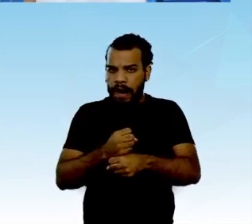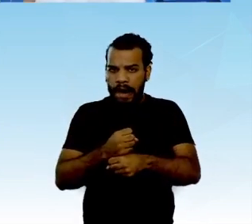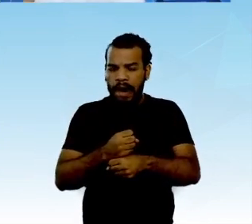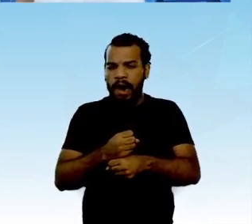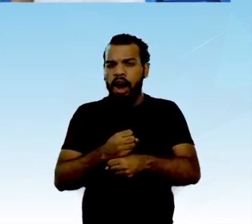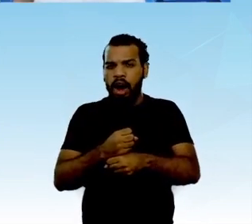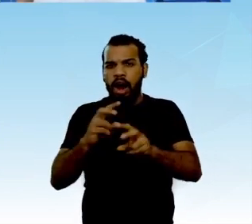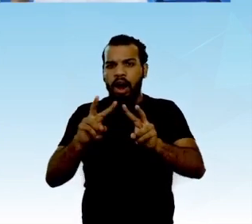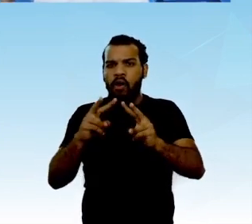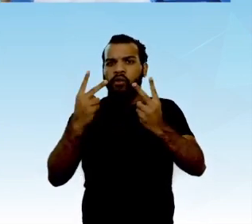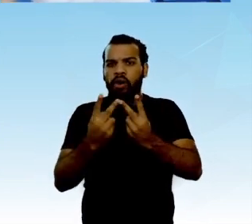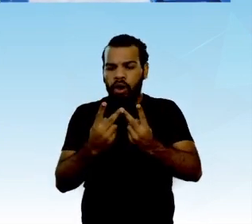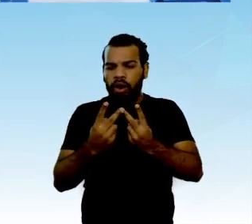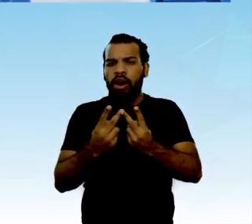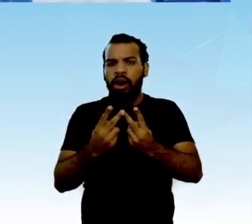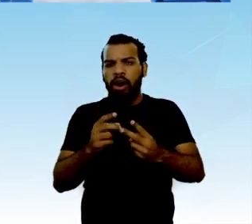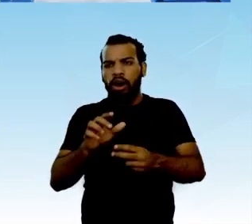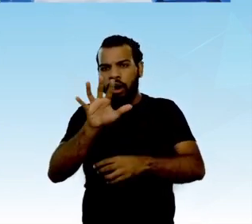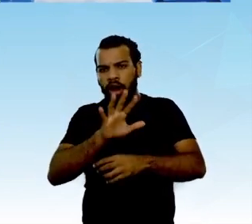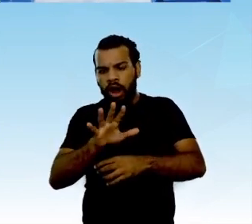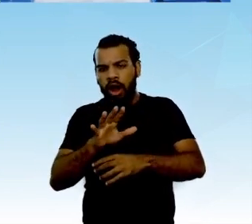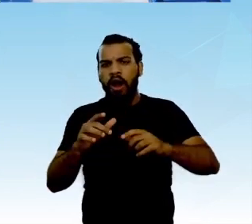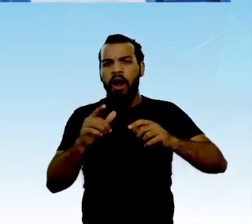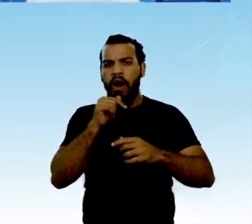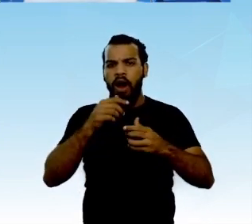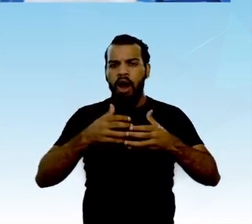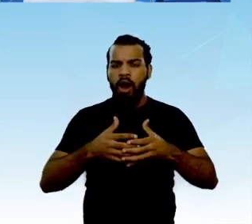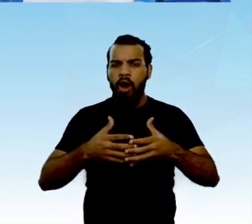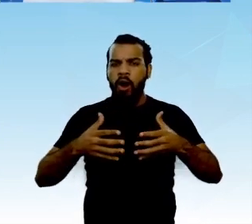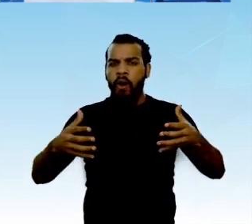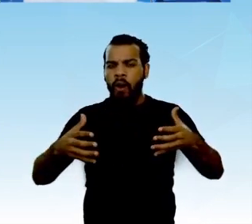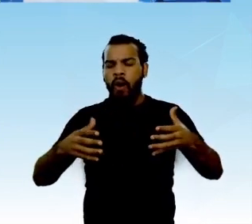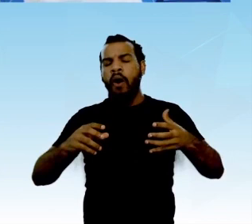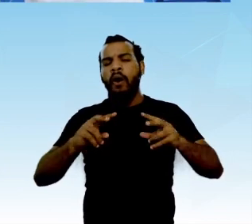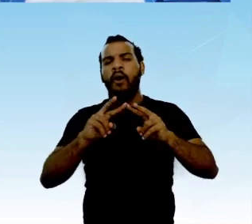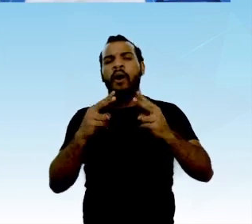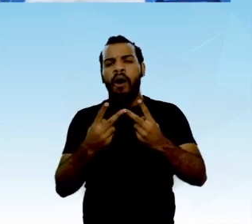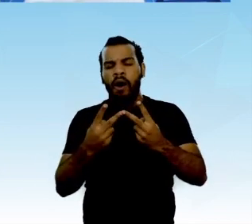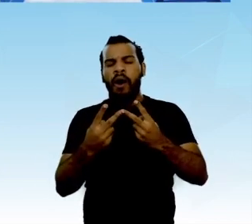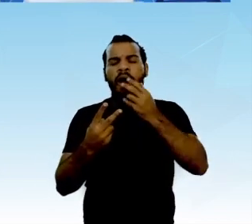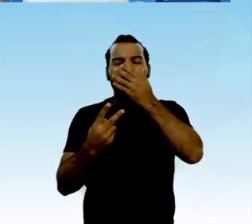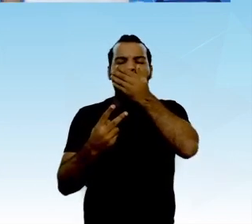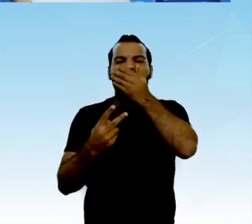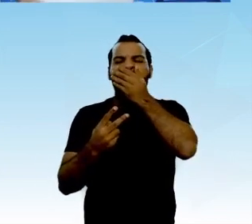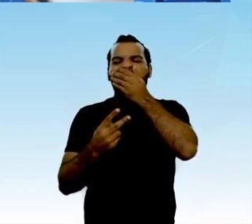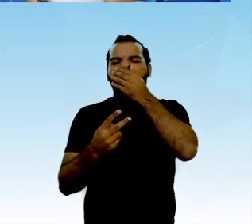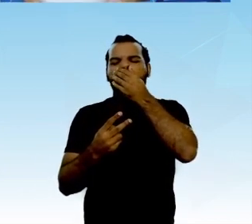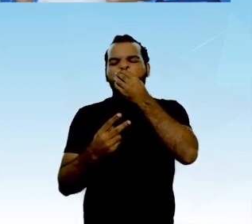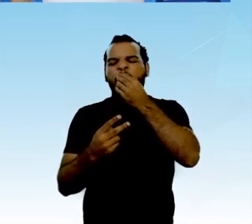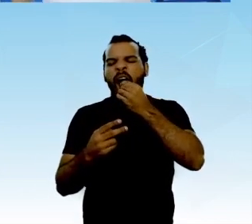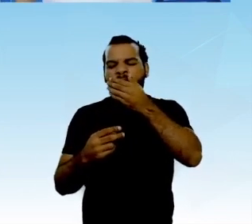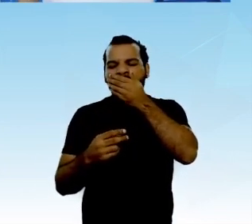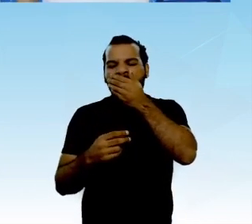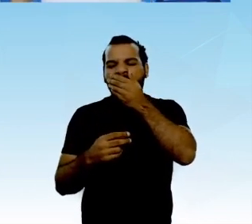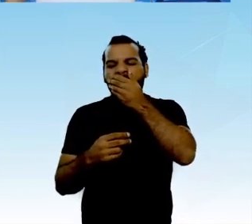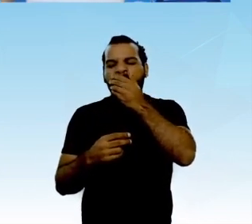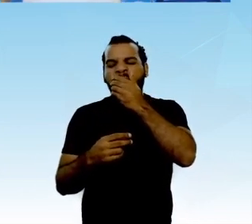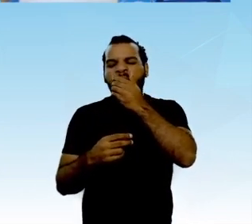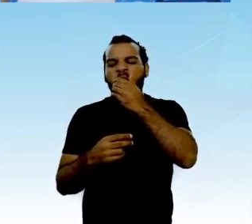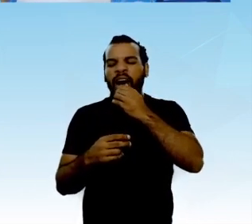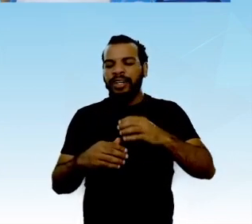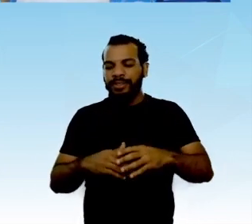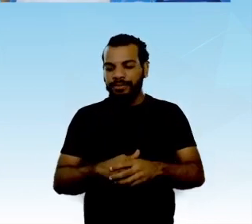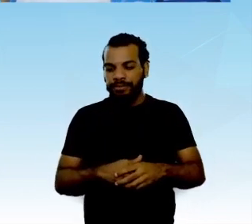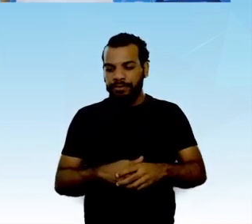dilatação volumétrica aparente, que é o líquido, com a dilatação volumétrica do recipiente. Por esse fato que vamos